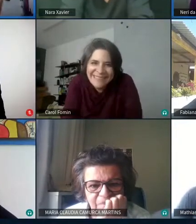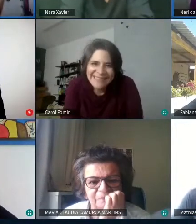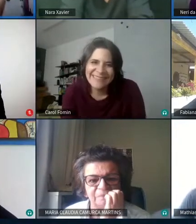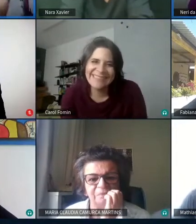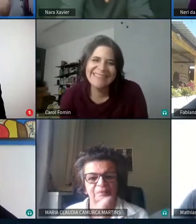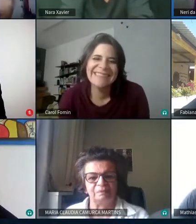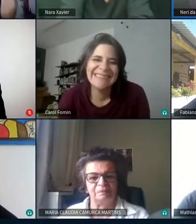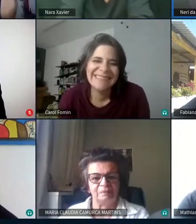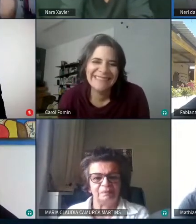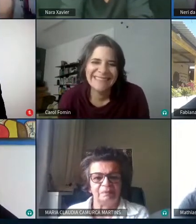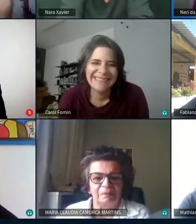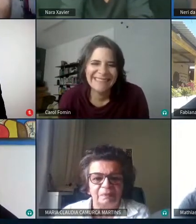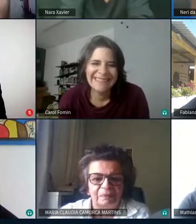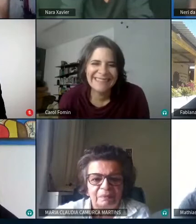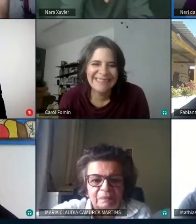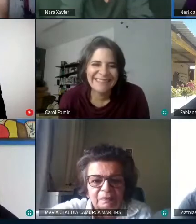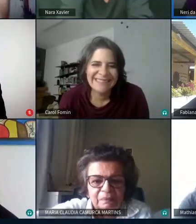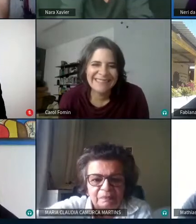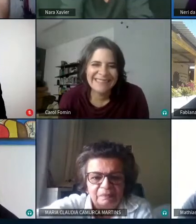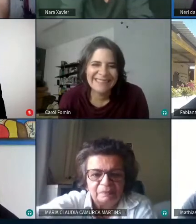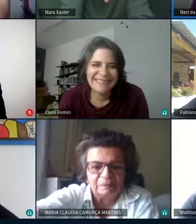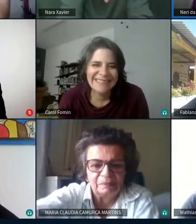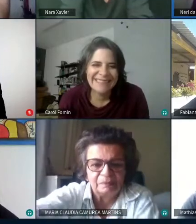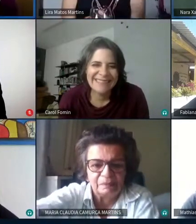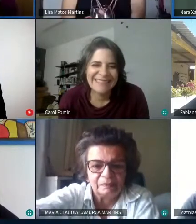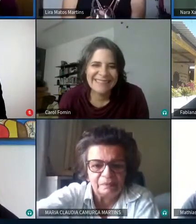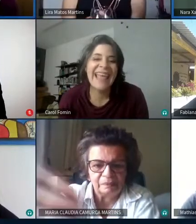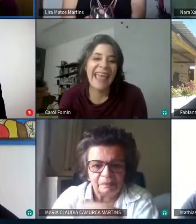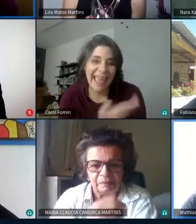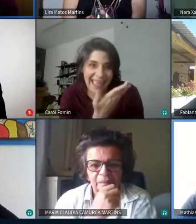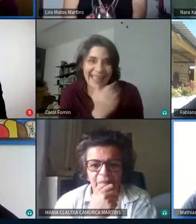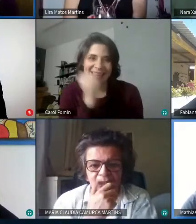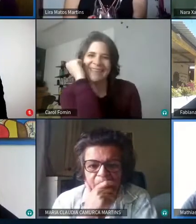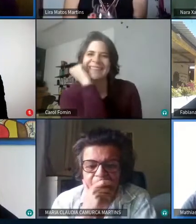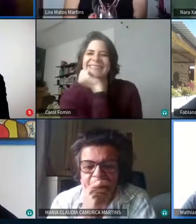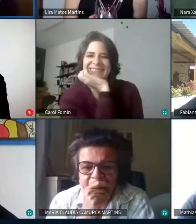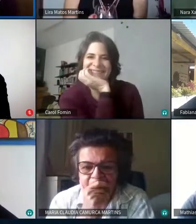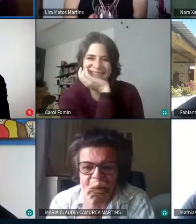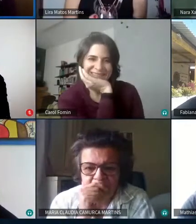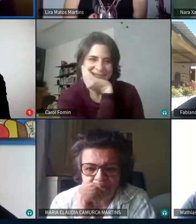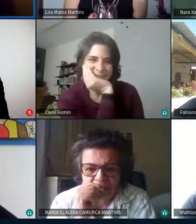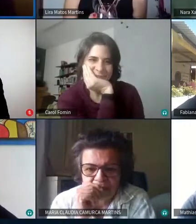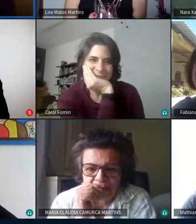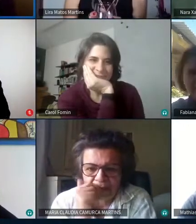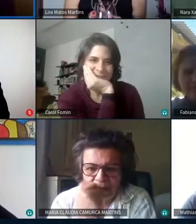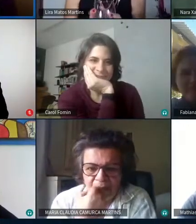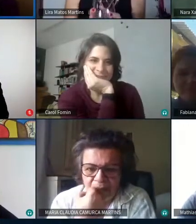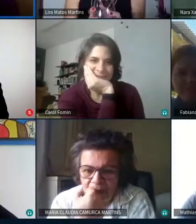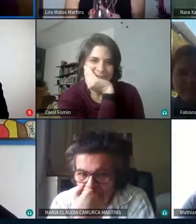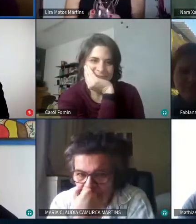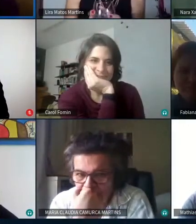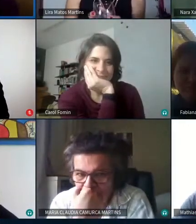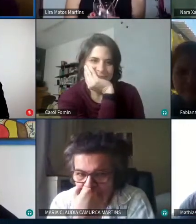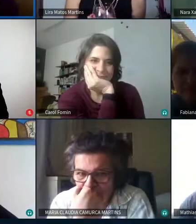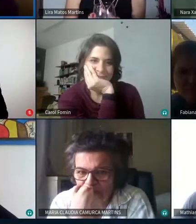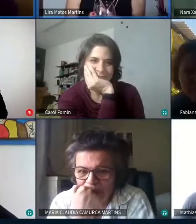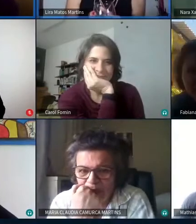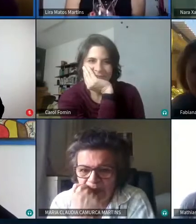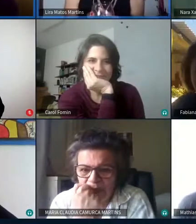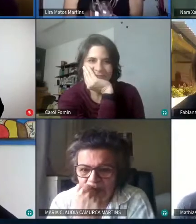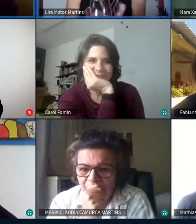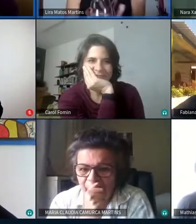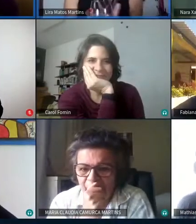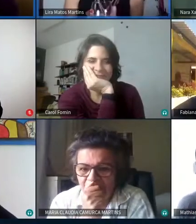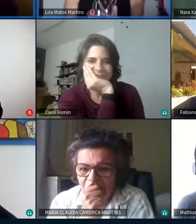Mas, pois é, você falou pra gente comentar, e aí a professora falou que não era pra comentar, só no final, aí eu ficava daqui, mas e aí, o que, que vai, né?